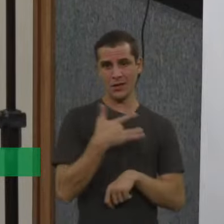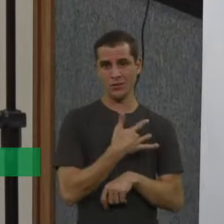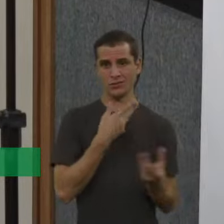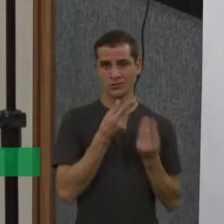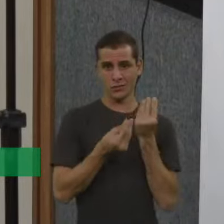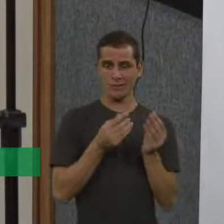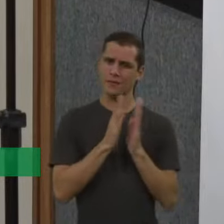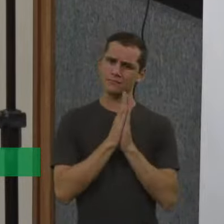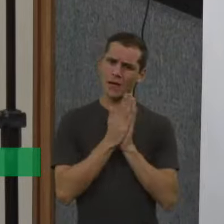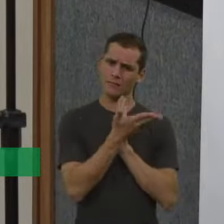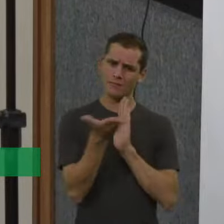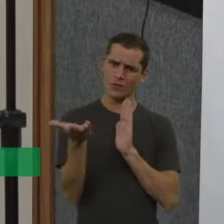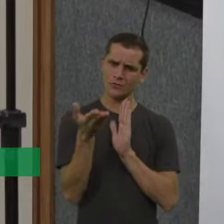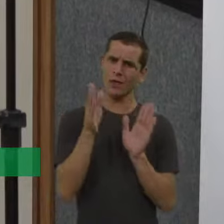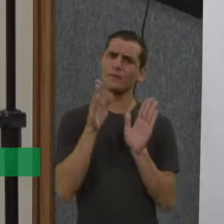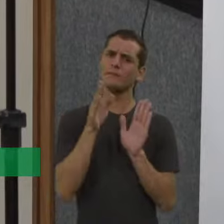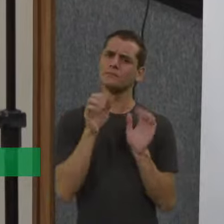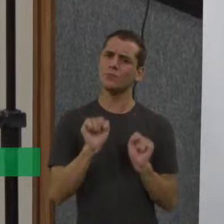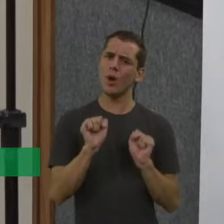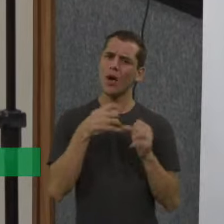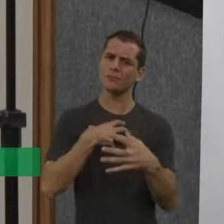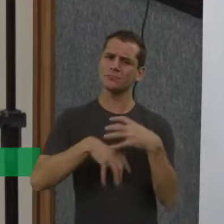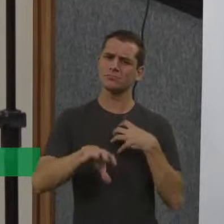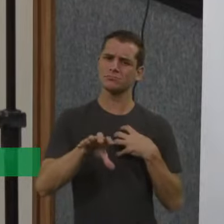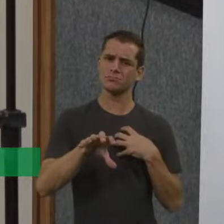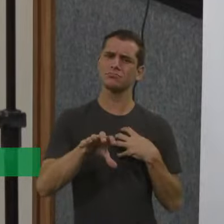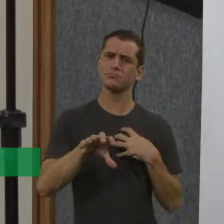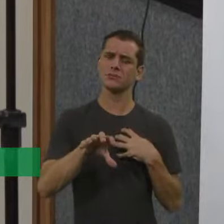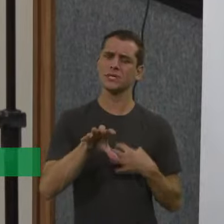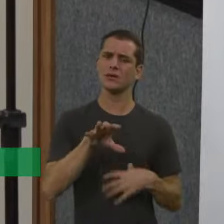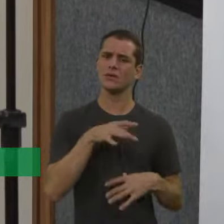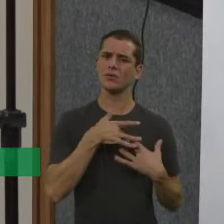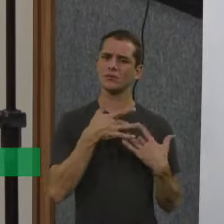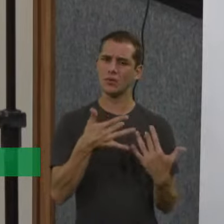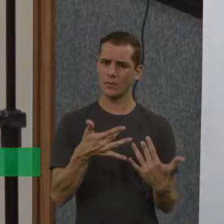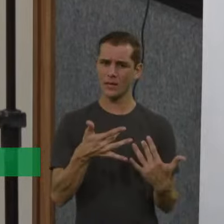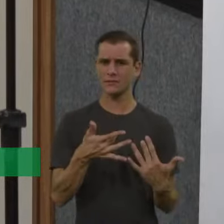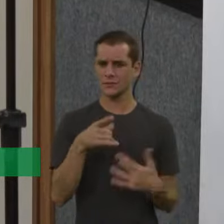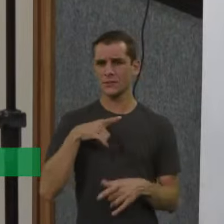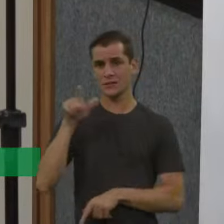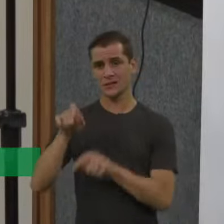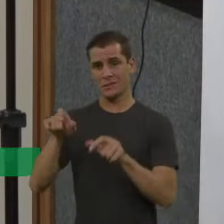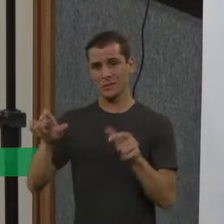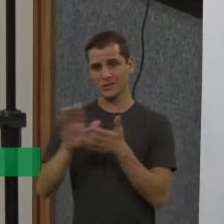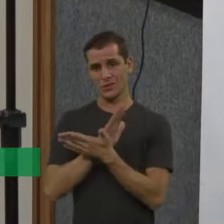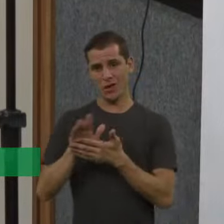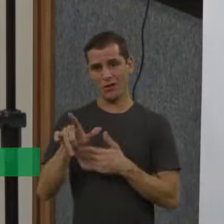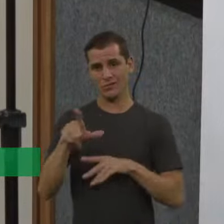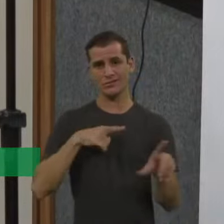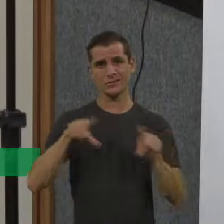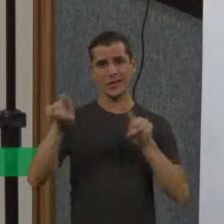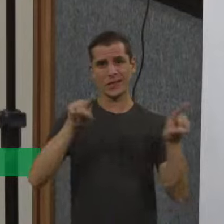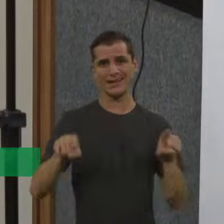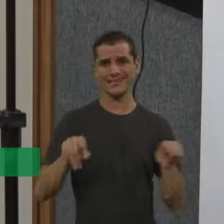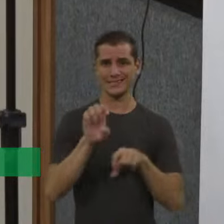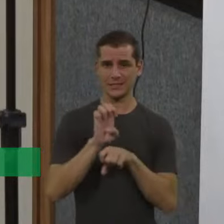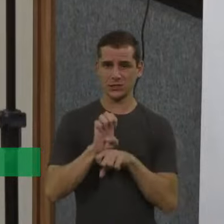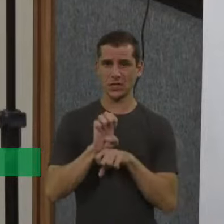pouquinho também de compaixão. A gente sabe de casos, são pacientes espalhados no estado